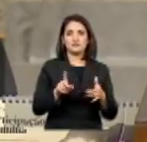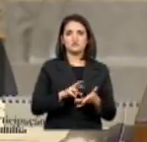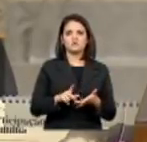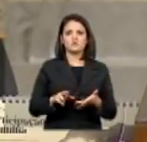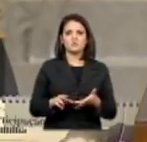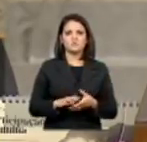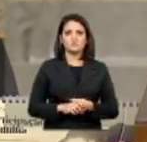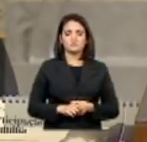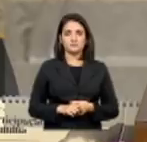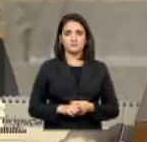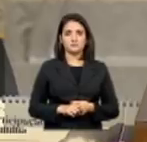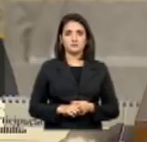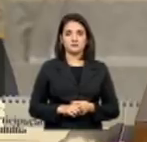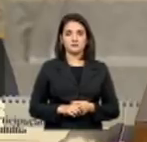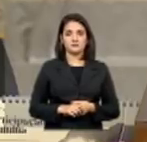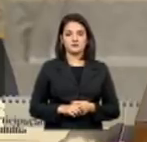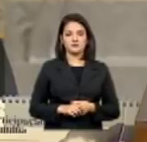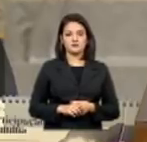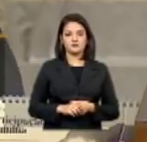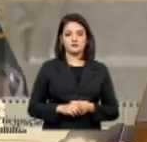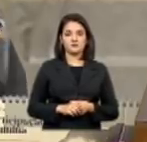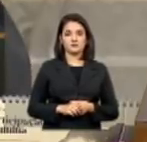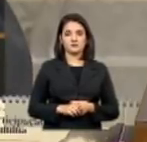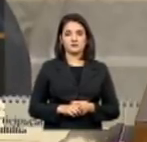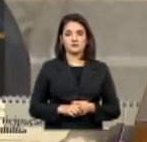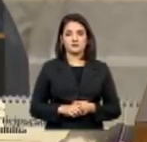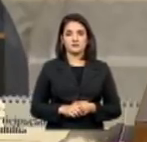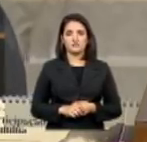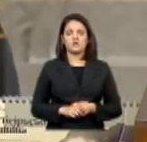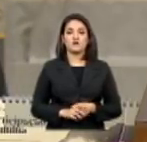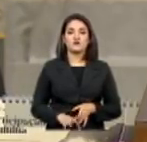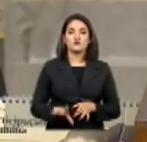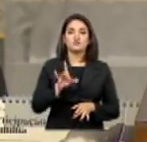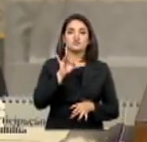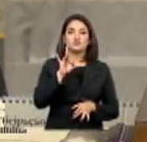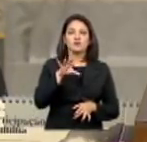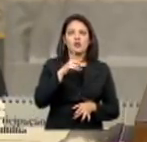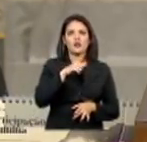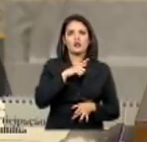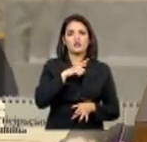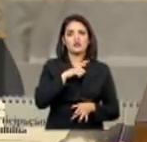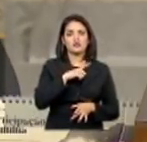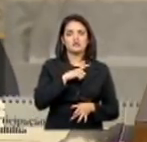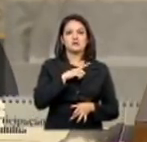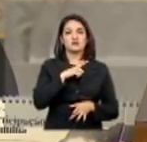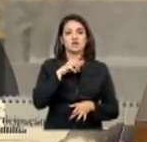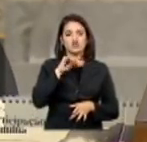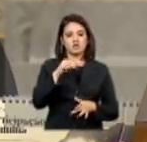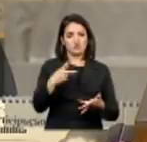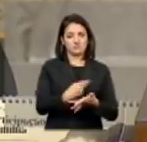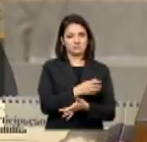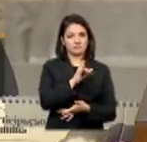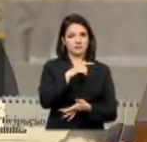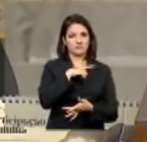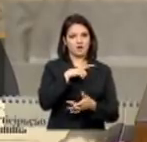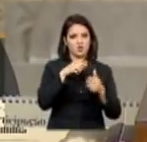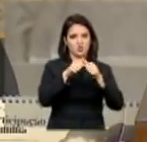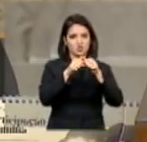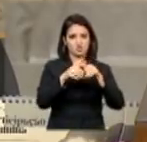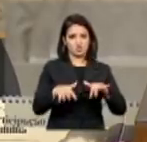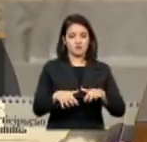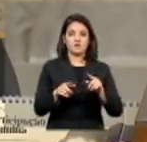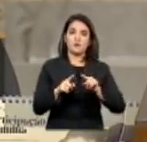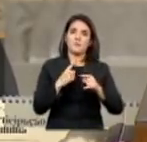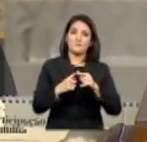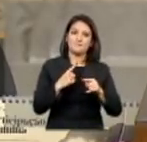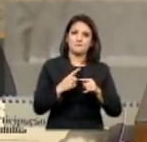perseguida a mera conjectura da existência de prejuízo à doutrina tem sido nisso em